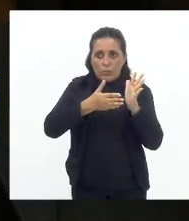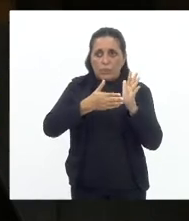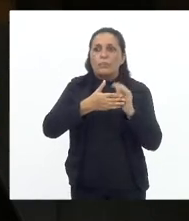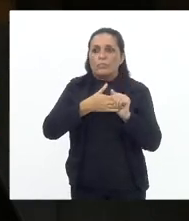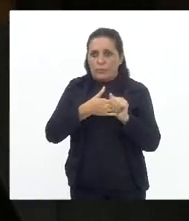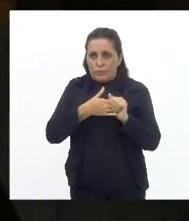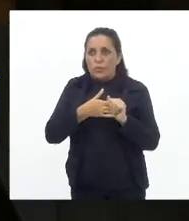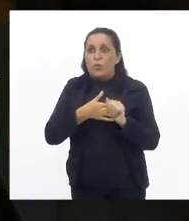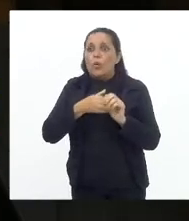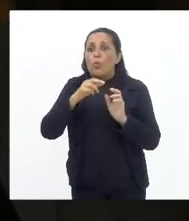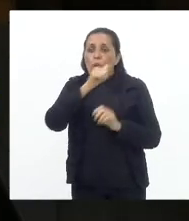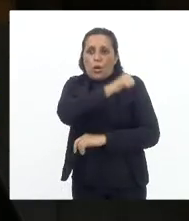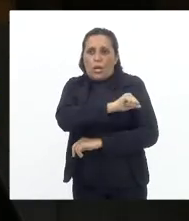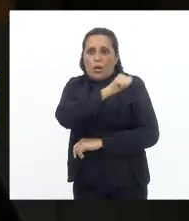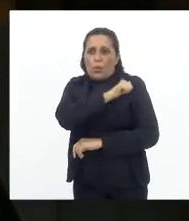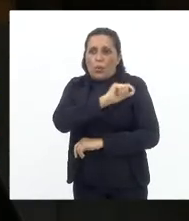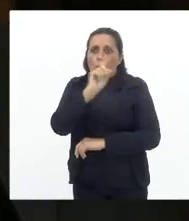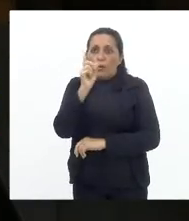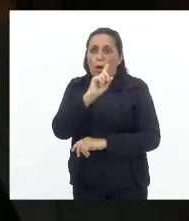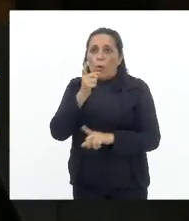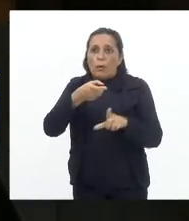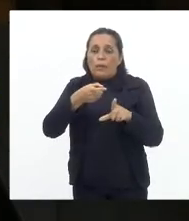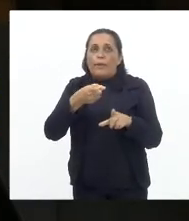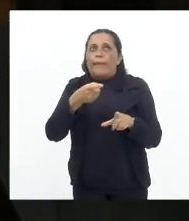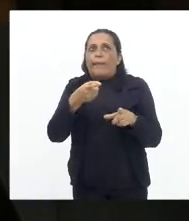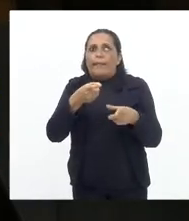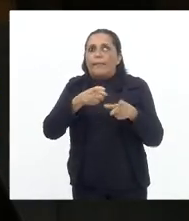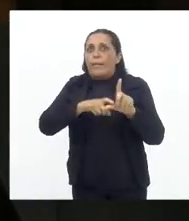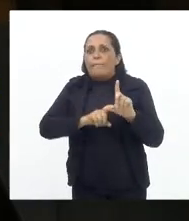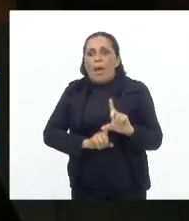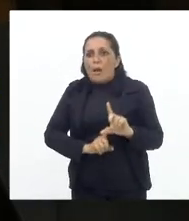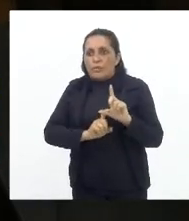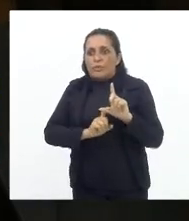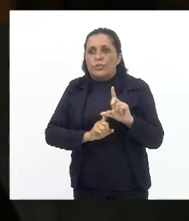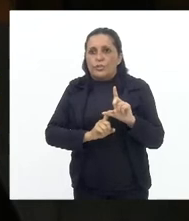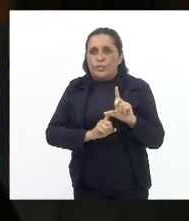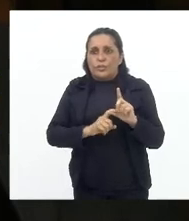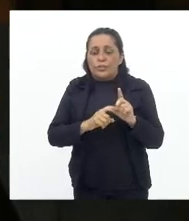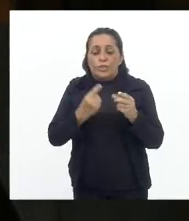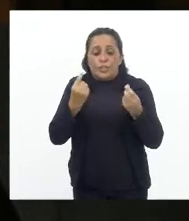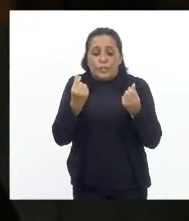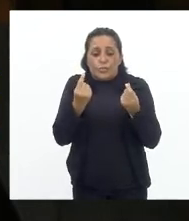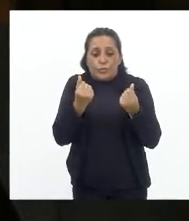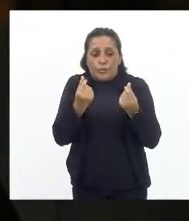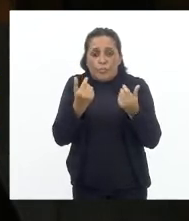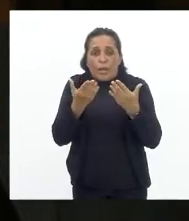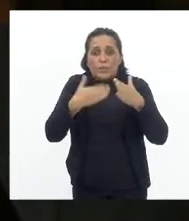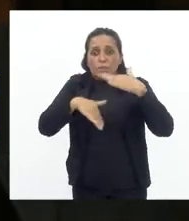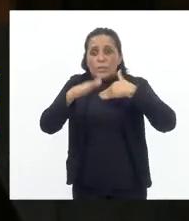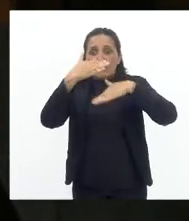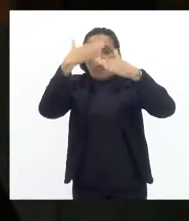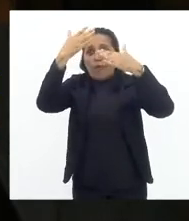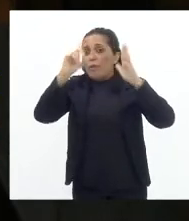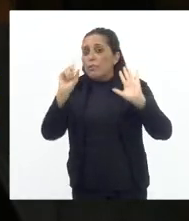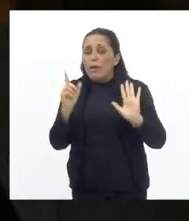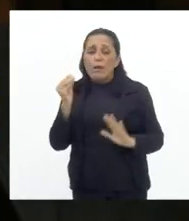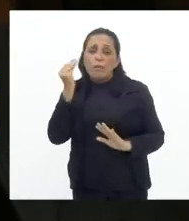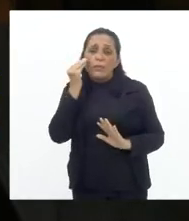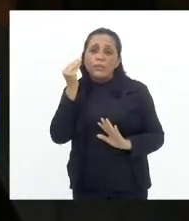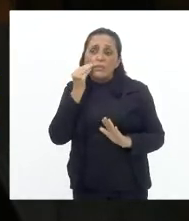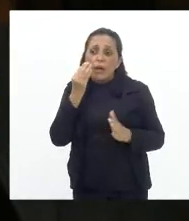o verdadeiro não depende de recuperação por capaz de desenvolver regime de apuração fiscal é o que diz o nome é para tentar